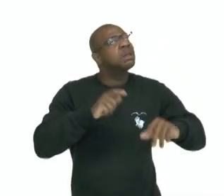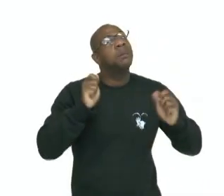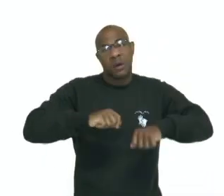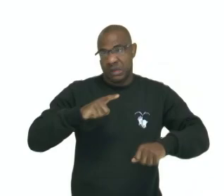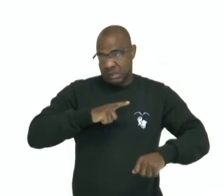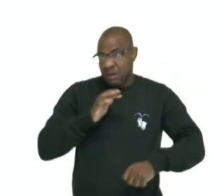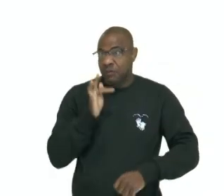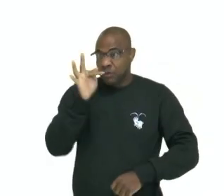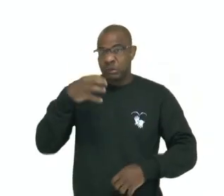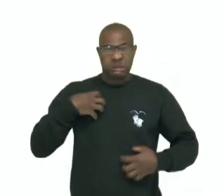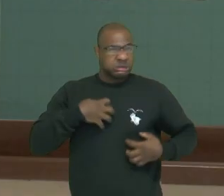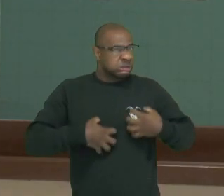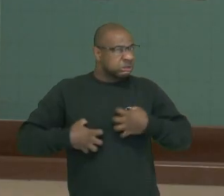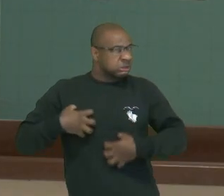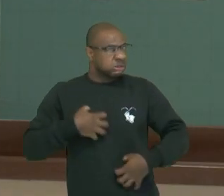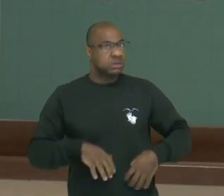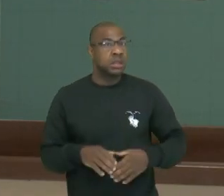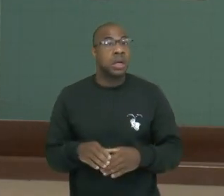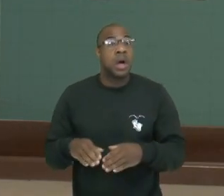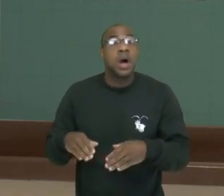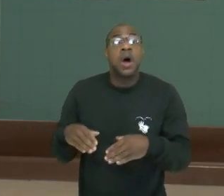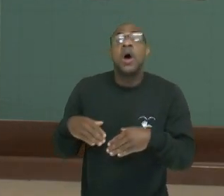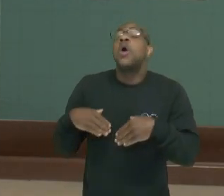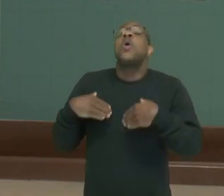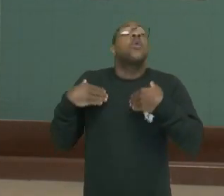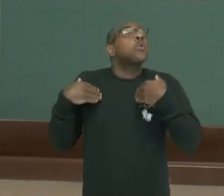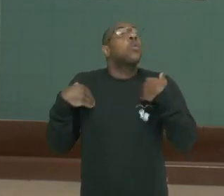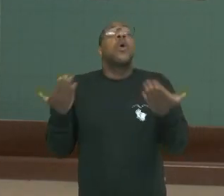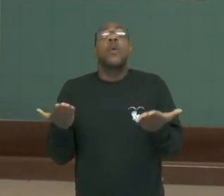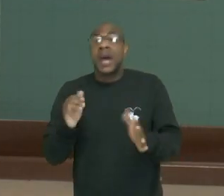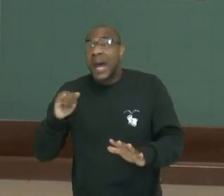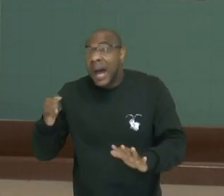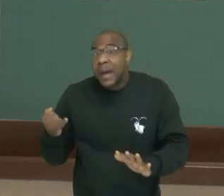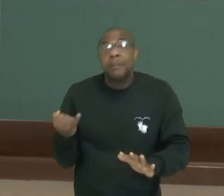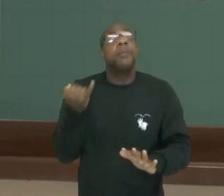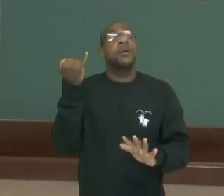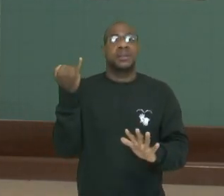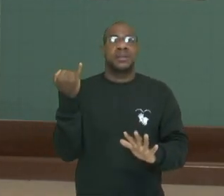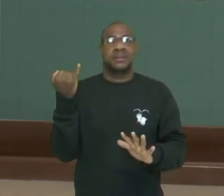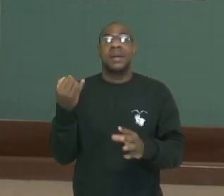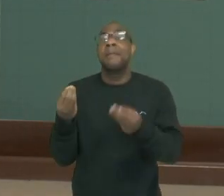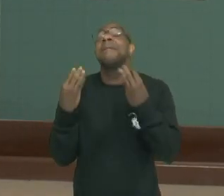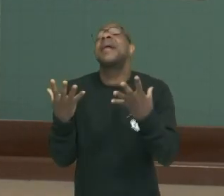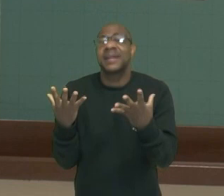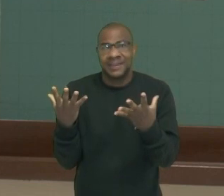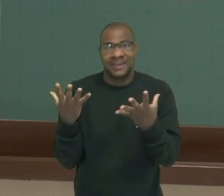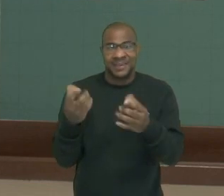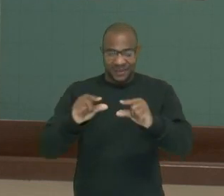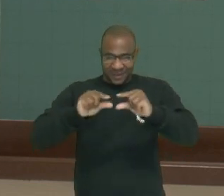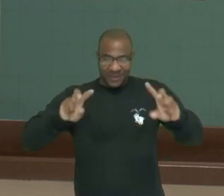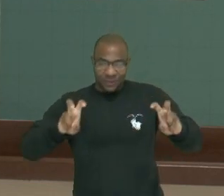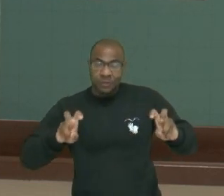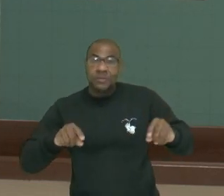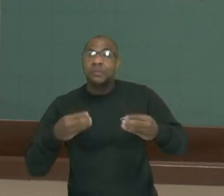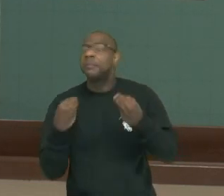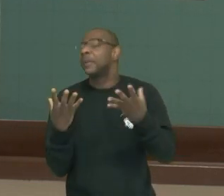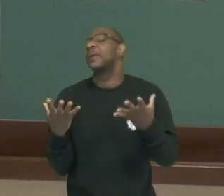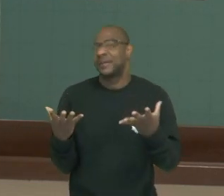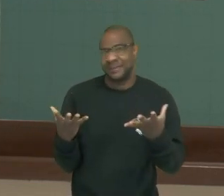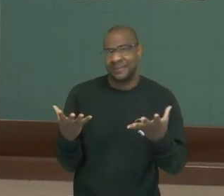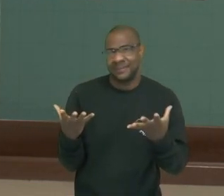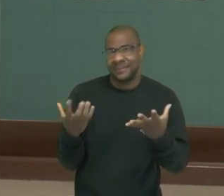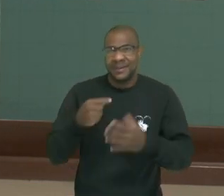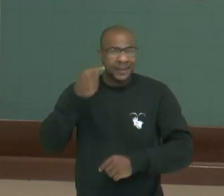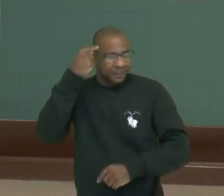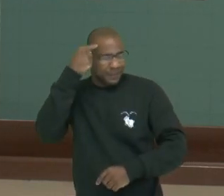frustração. Qual é a finalidade do subtítulo da entrevista? Se você prestou atenção no início, eu já dei essa resposta.